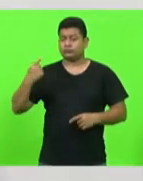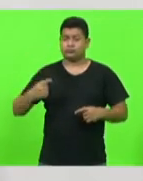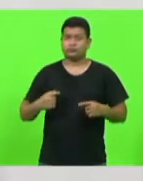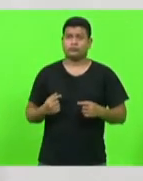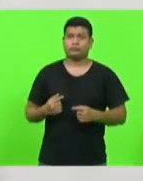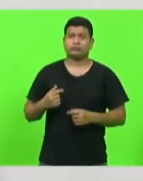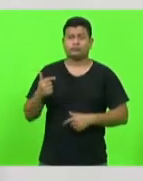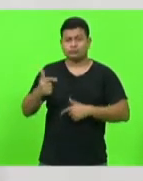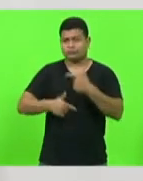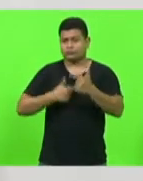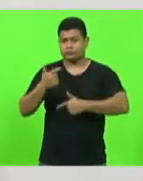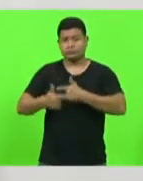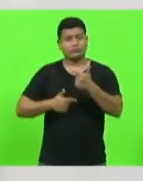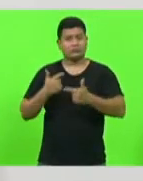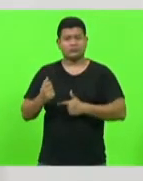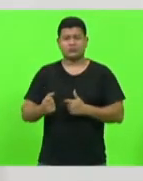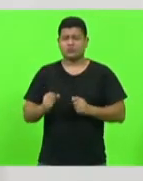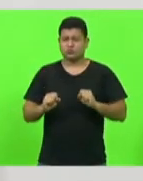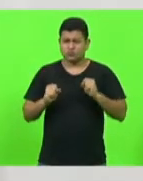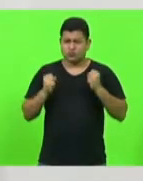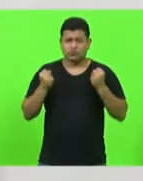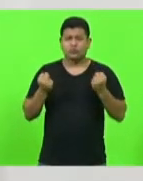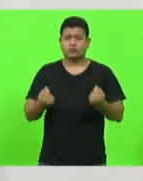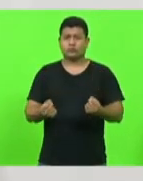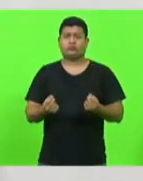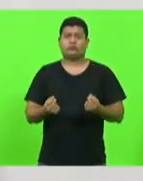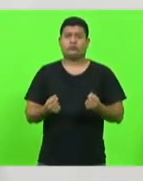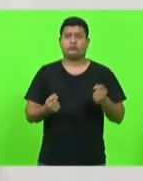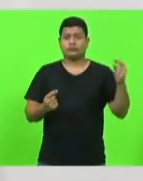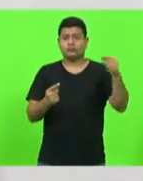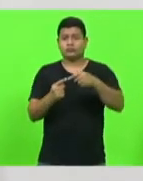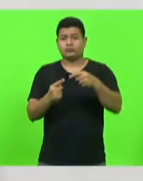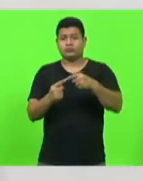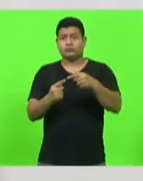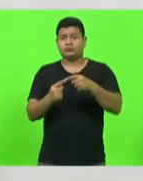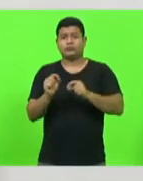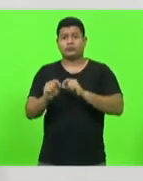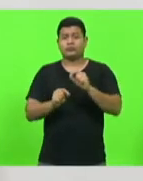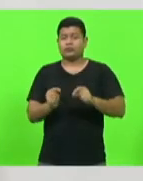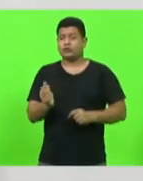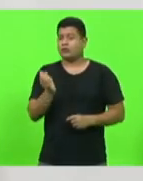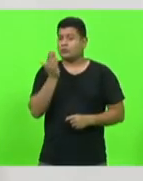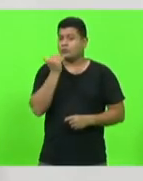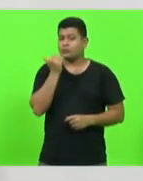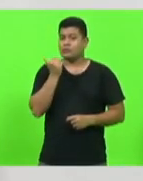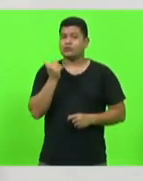e trabalhamos muito, diz respeito à alimentação saudável.